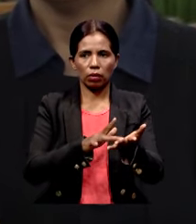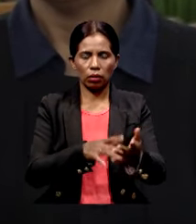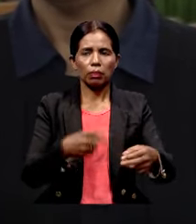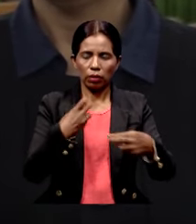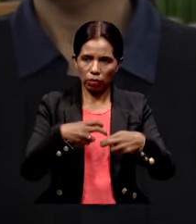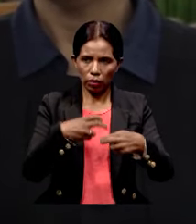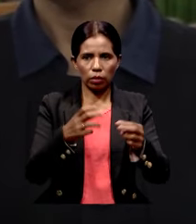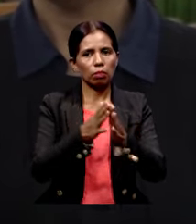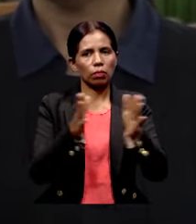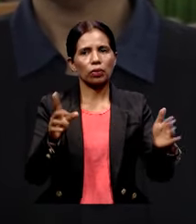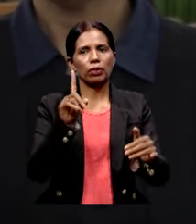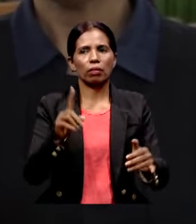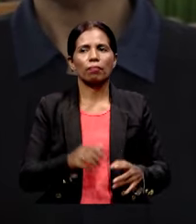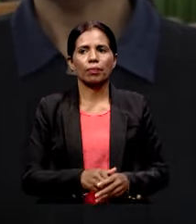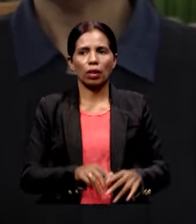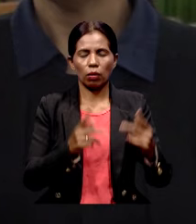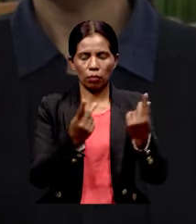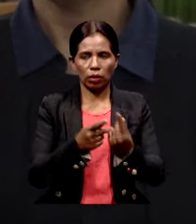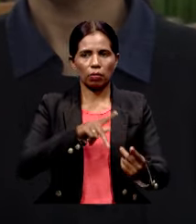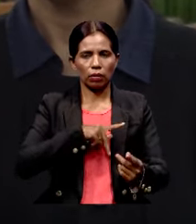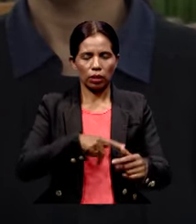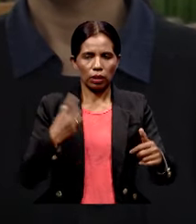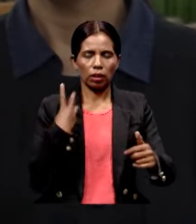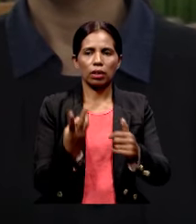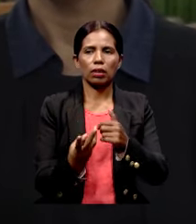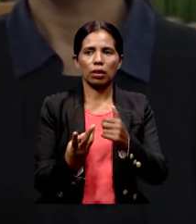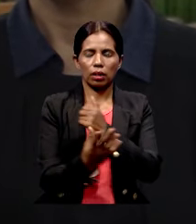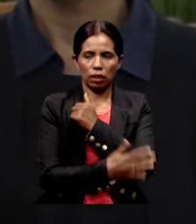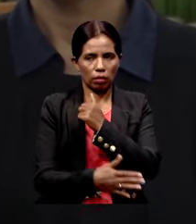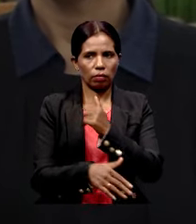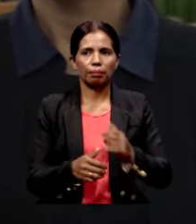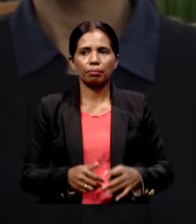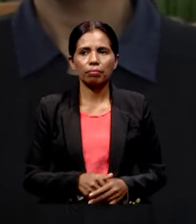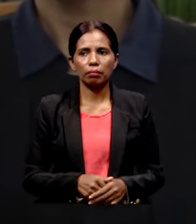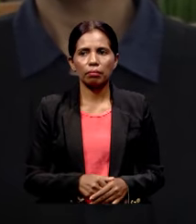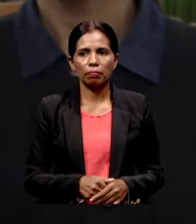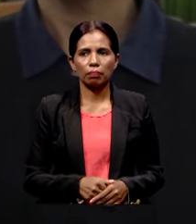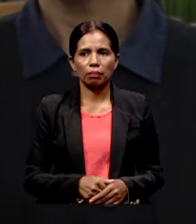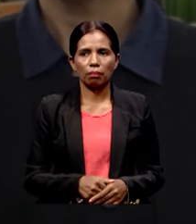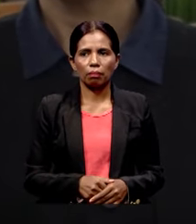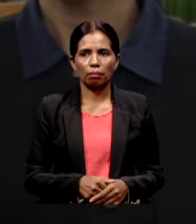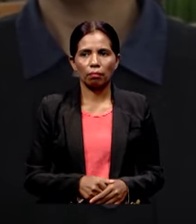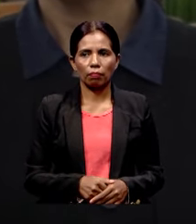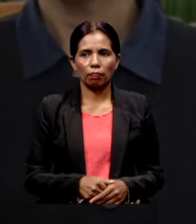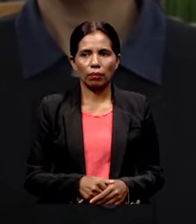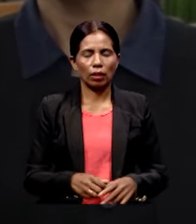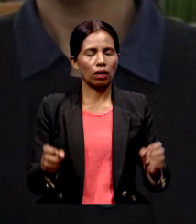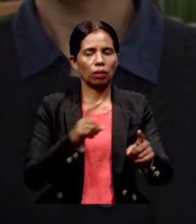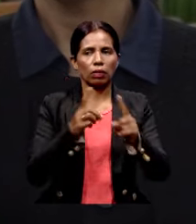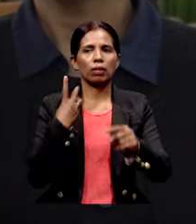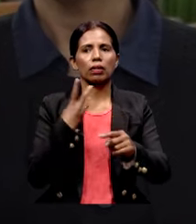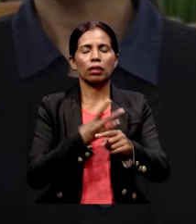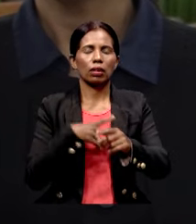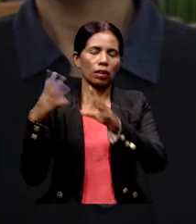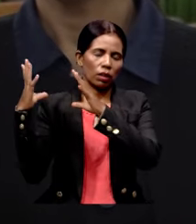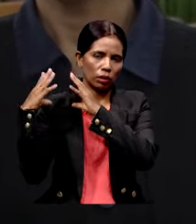sira setor privado sir nebe mesiste relar la la laos ne la la kulia kon babot ne ite ni